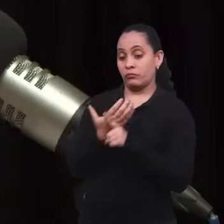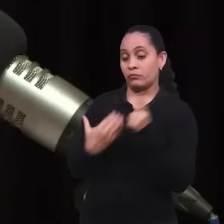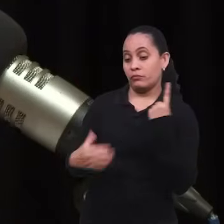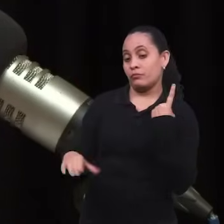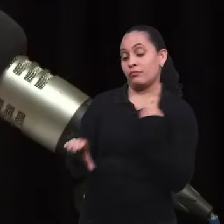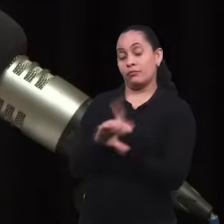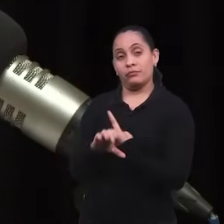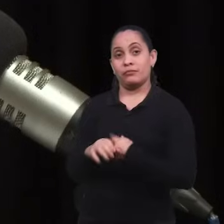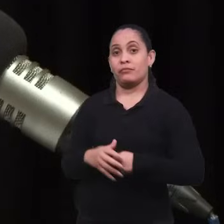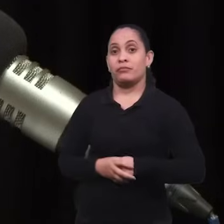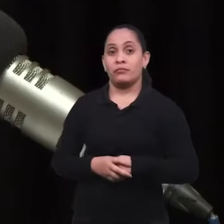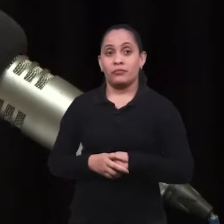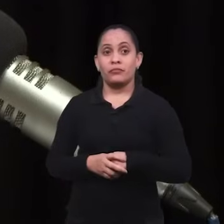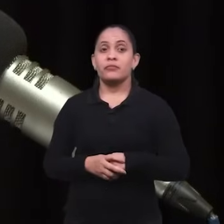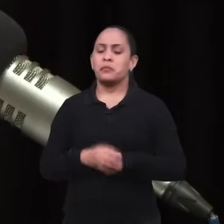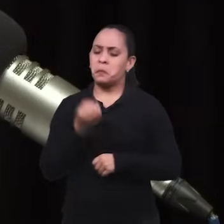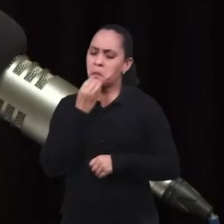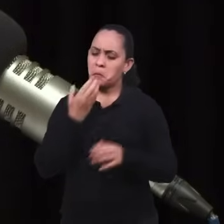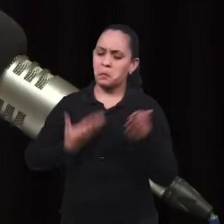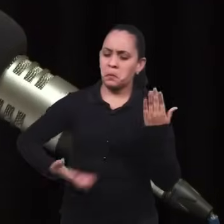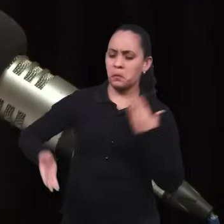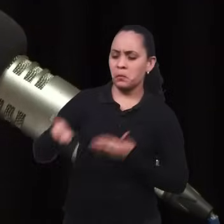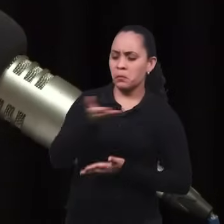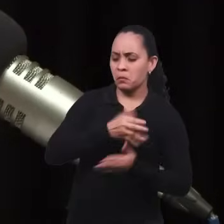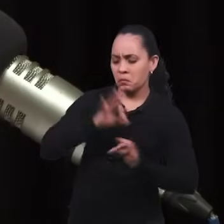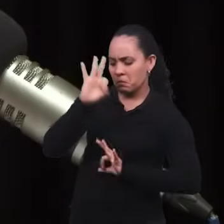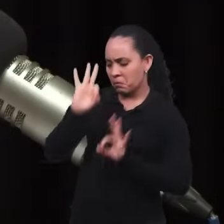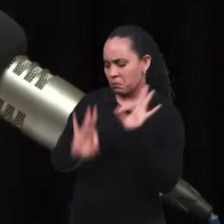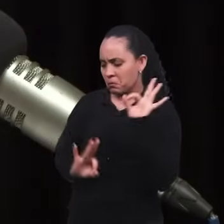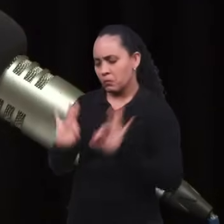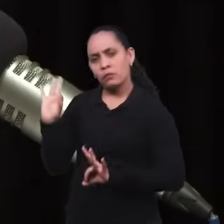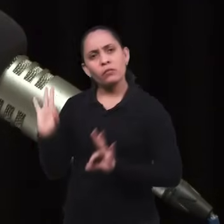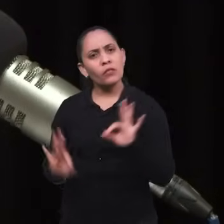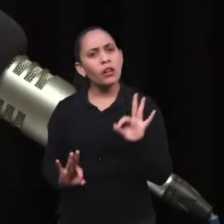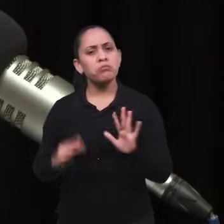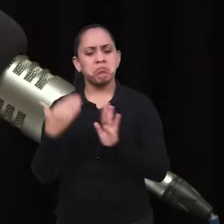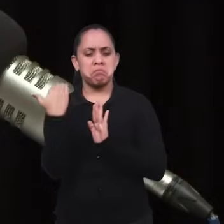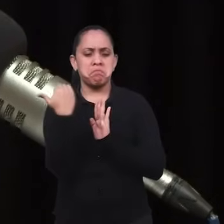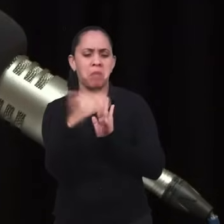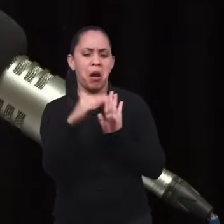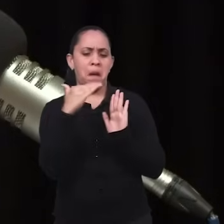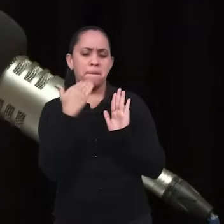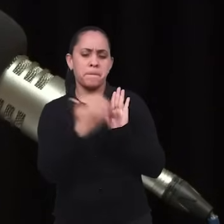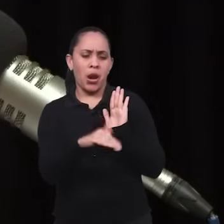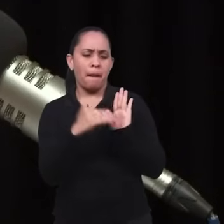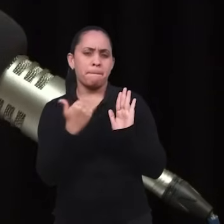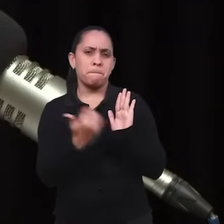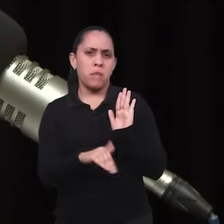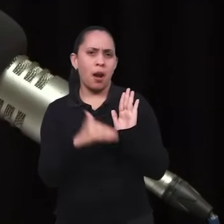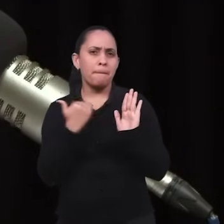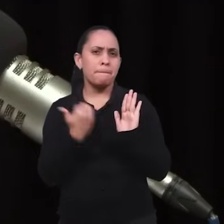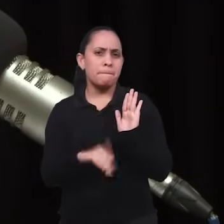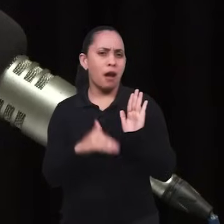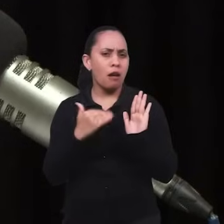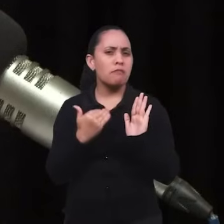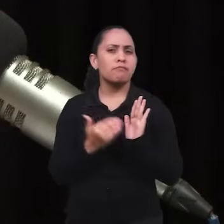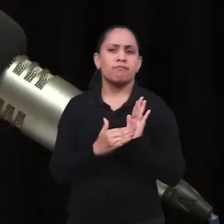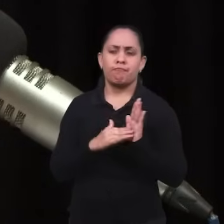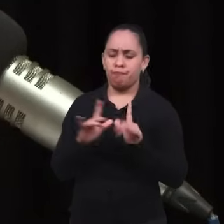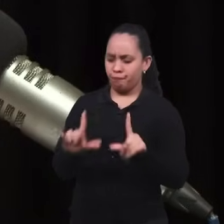culto. Nós poderíamos fazer um culto muito bem organizado, bem roteirizado, com uma